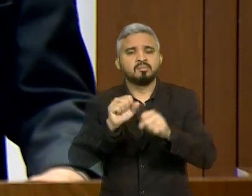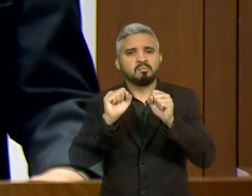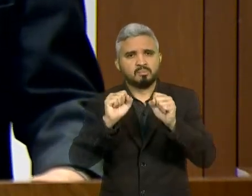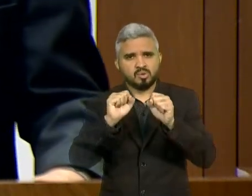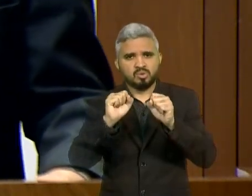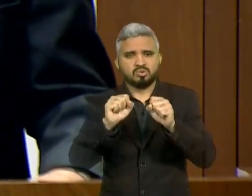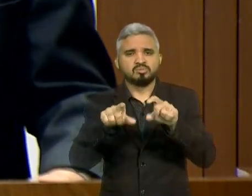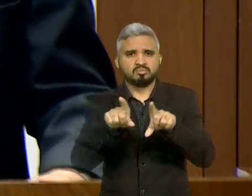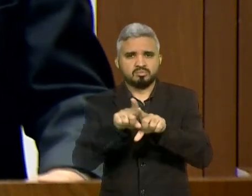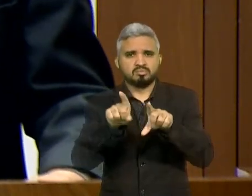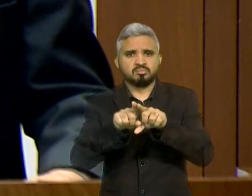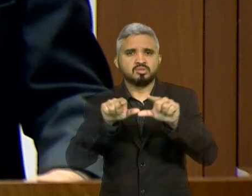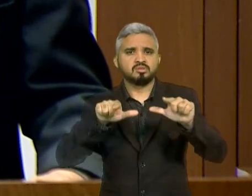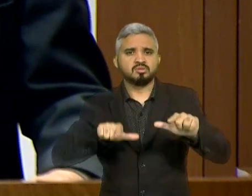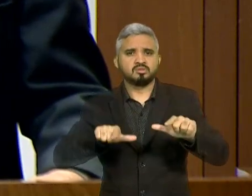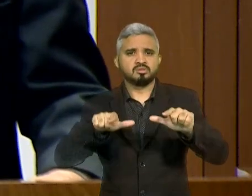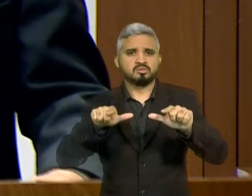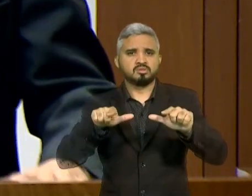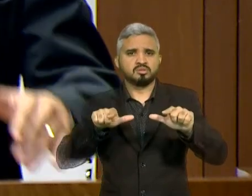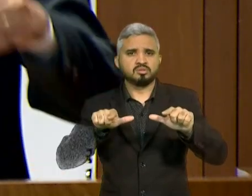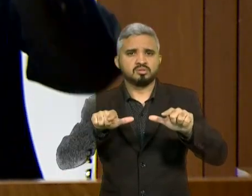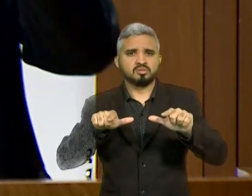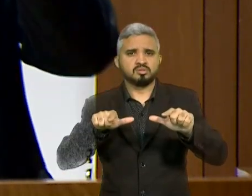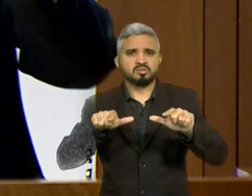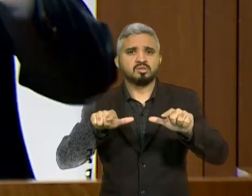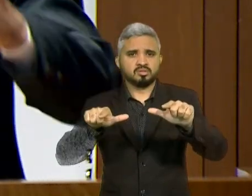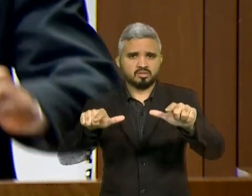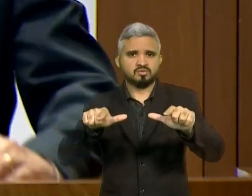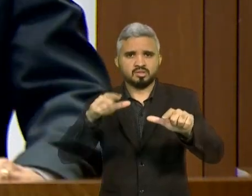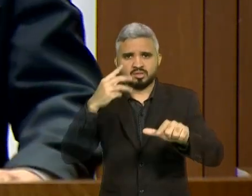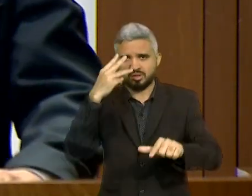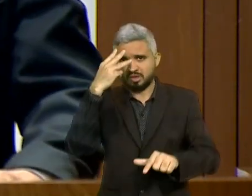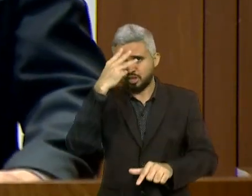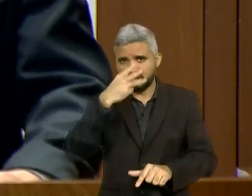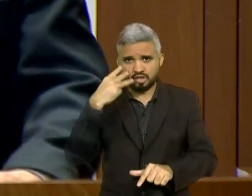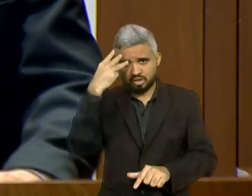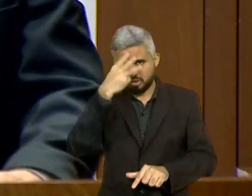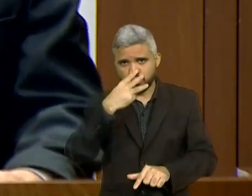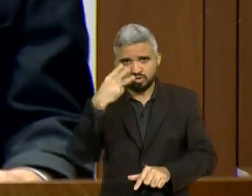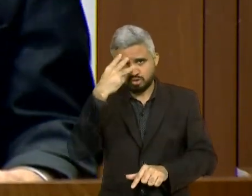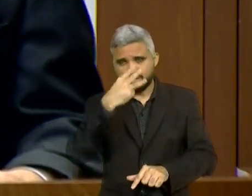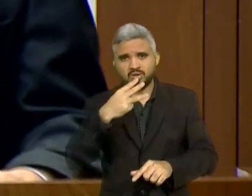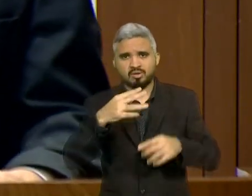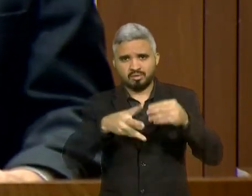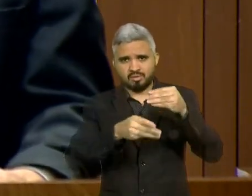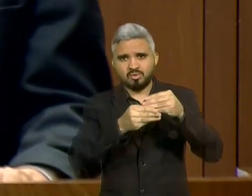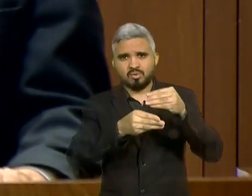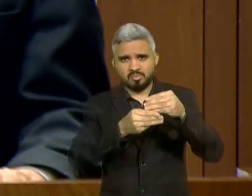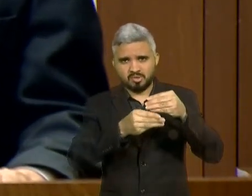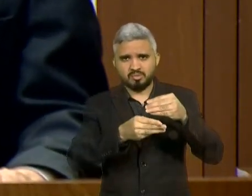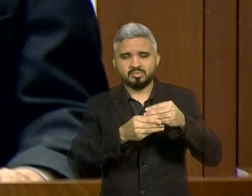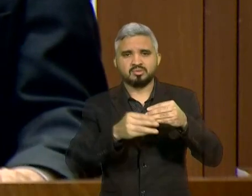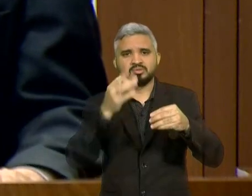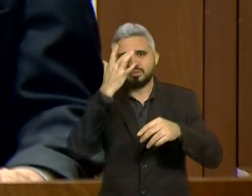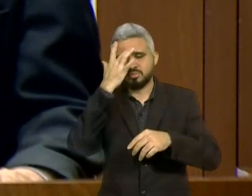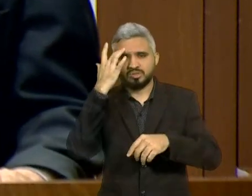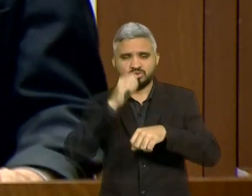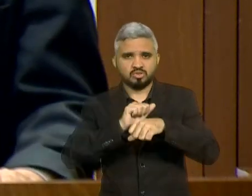também conceder as 3 horas de atividade complementar para os universitários que